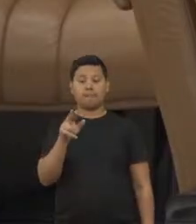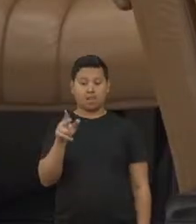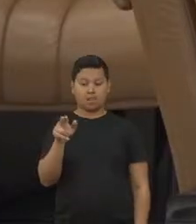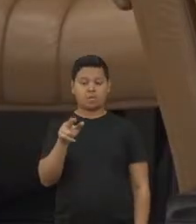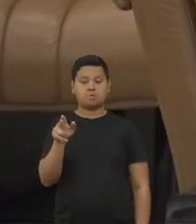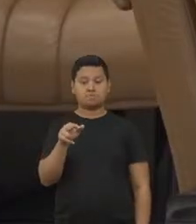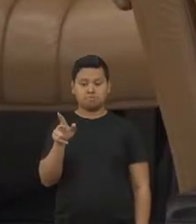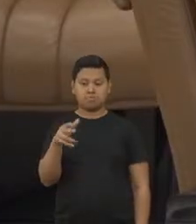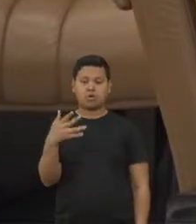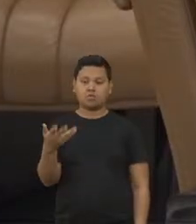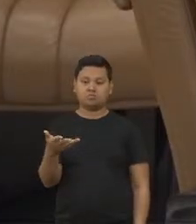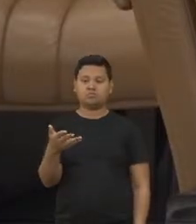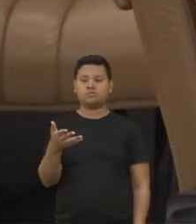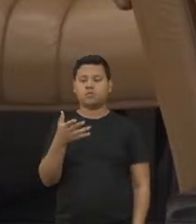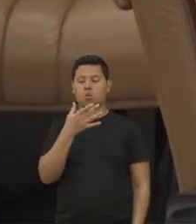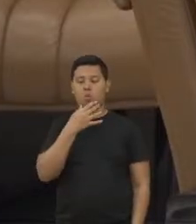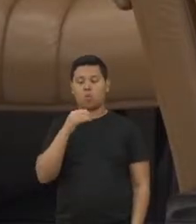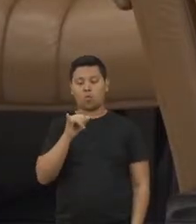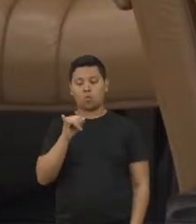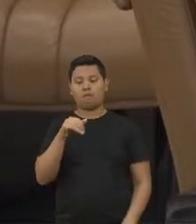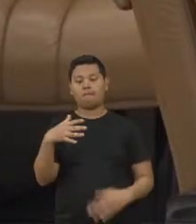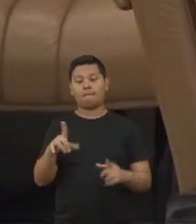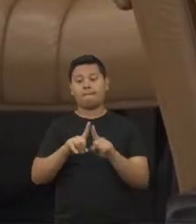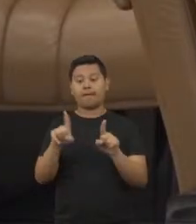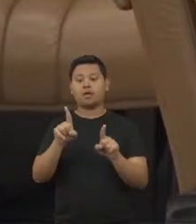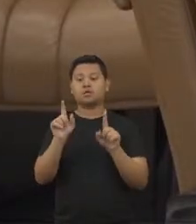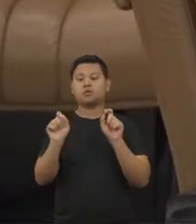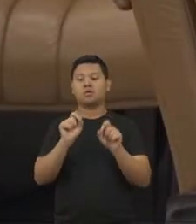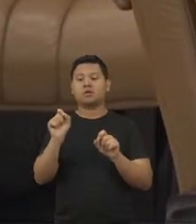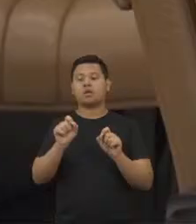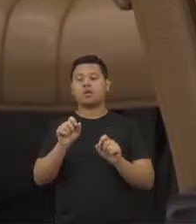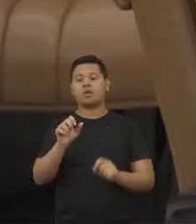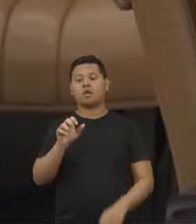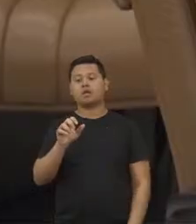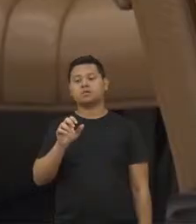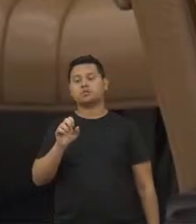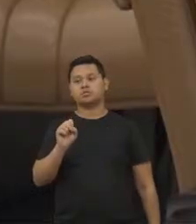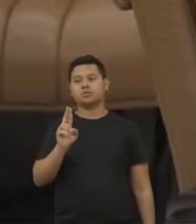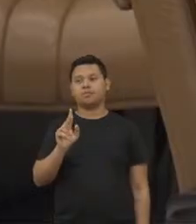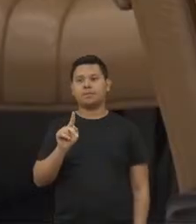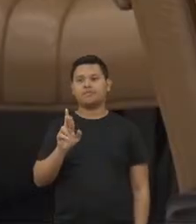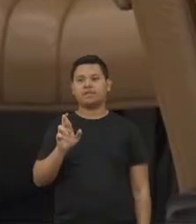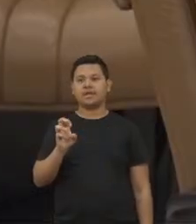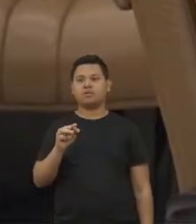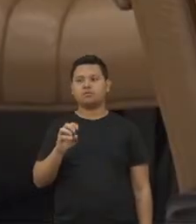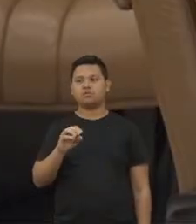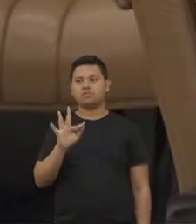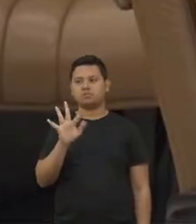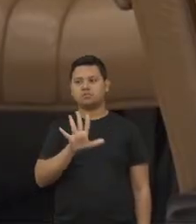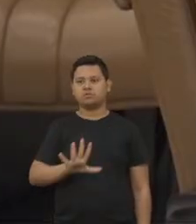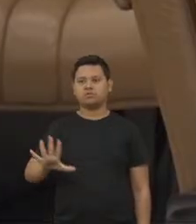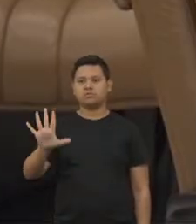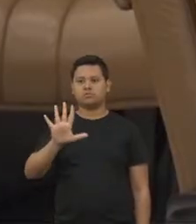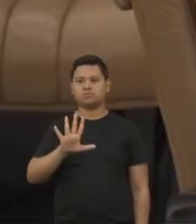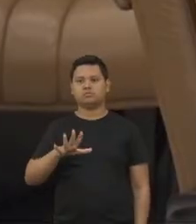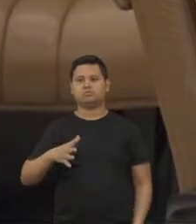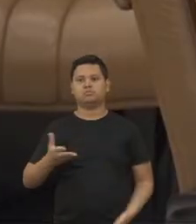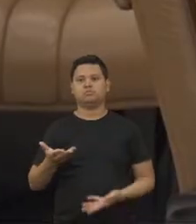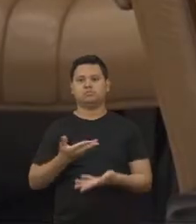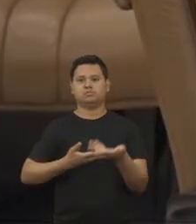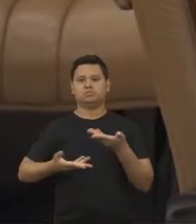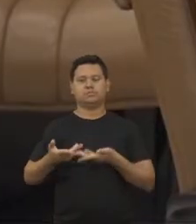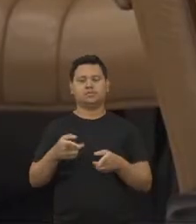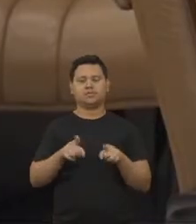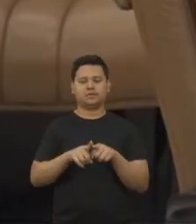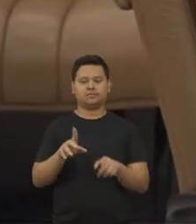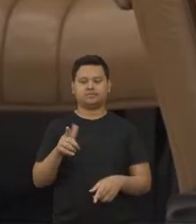Isso é bastante sabido. Acontece que o Supremo Tribunal Federal, ele define na jurisprudência dele, nos julgados dele, que